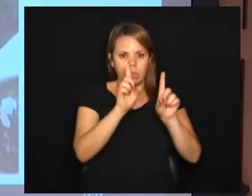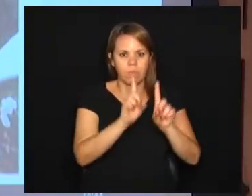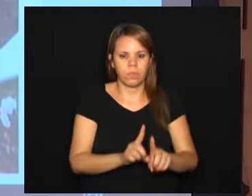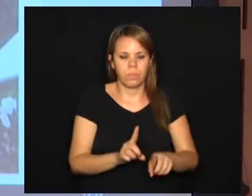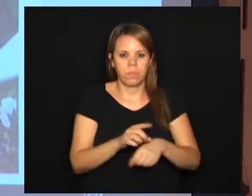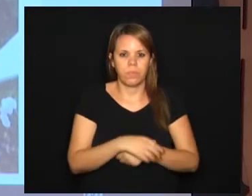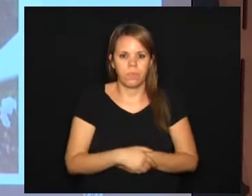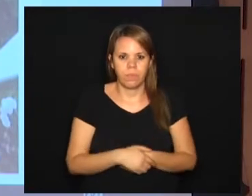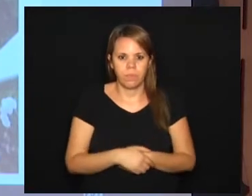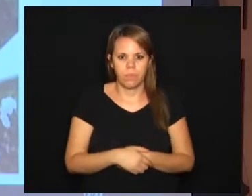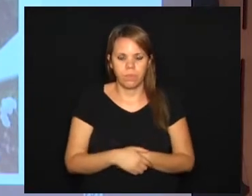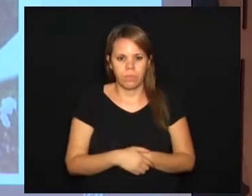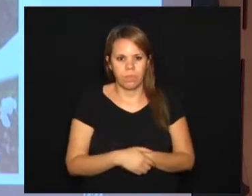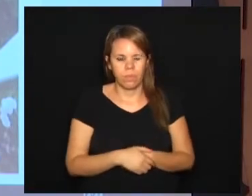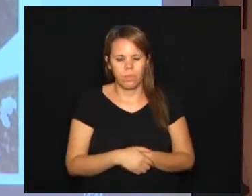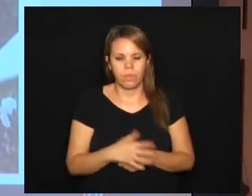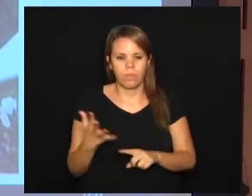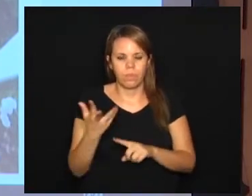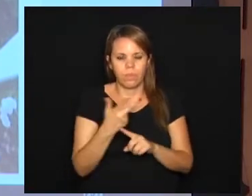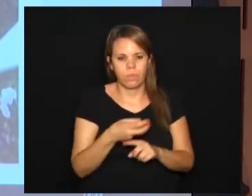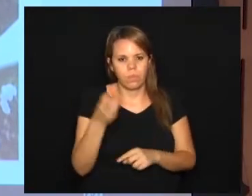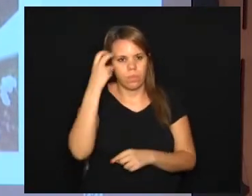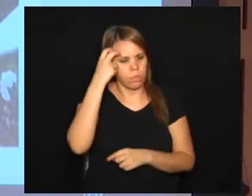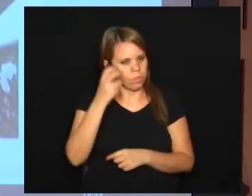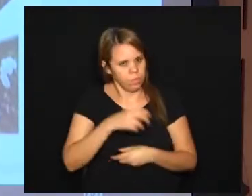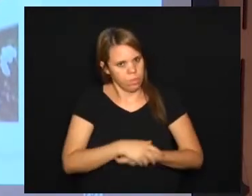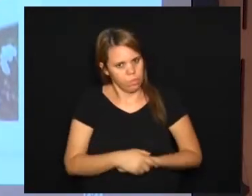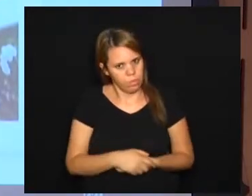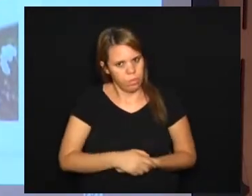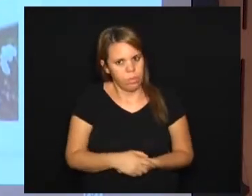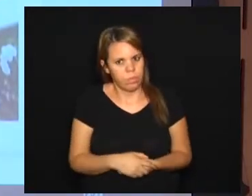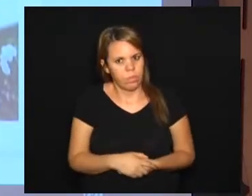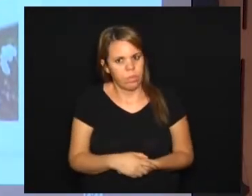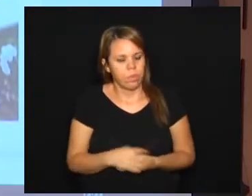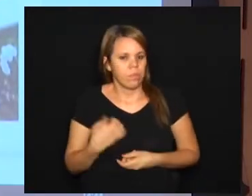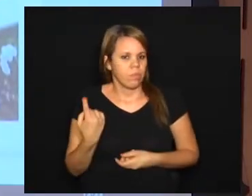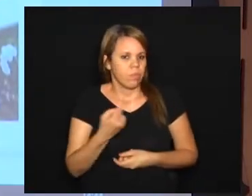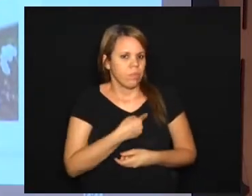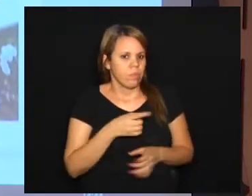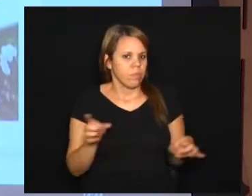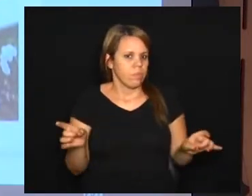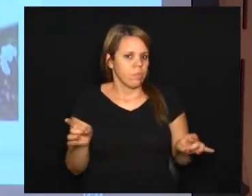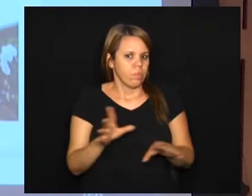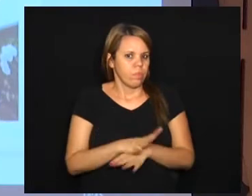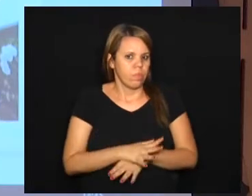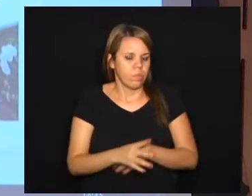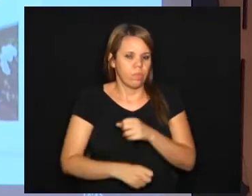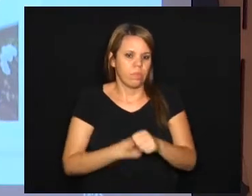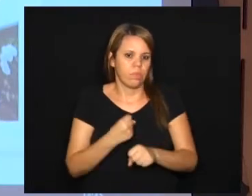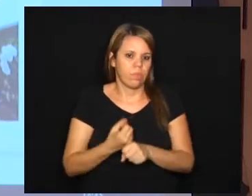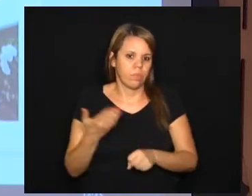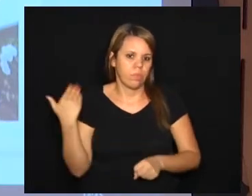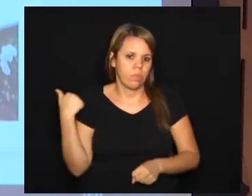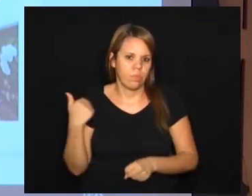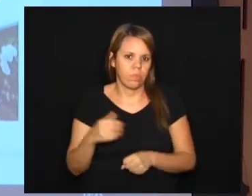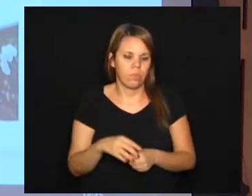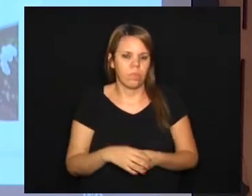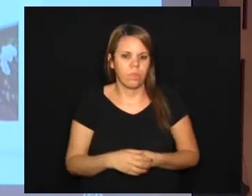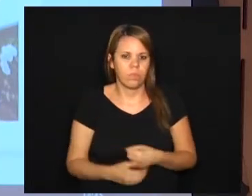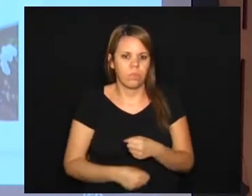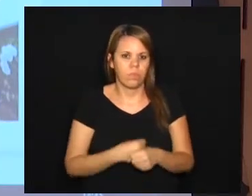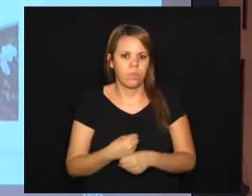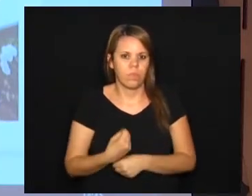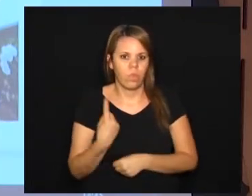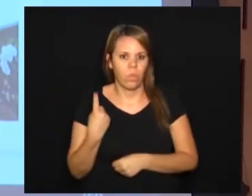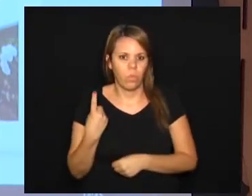deficiência na parte artística e cultural, né? Então, nós encerramos o ano passado, o ano retrasado, com